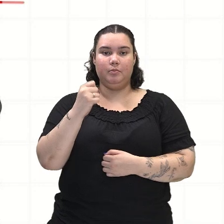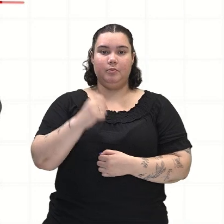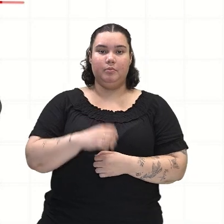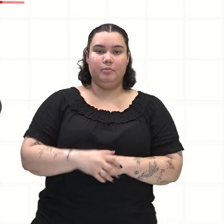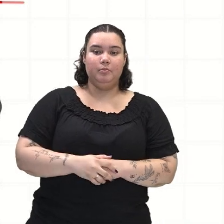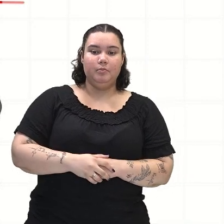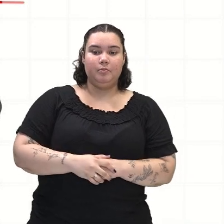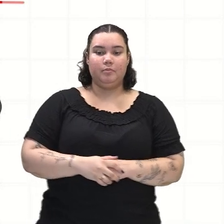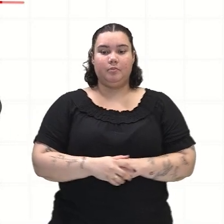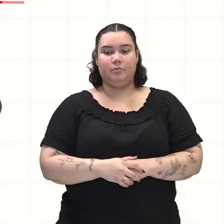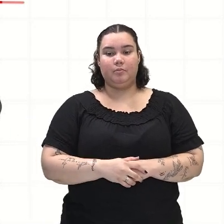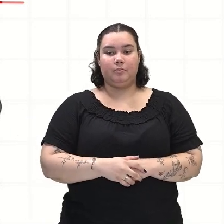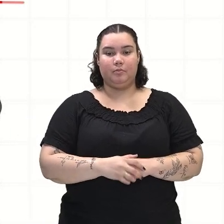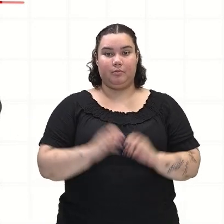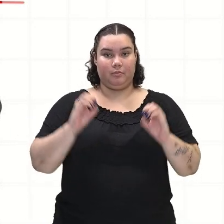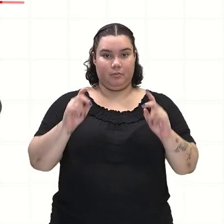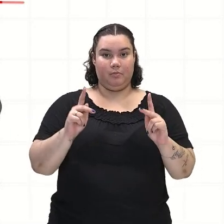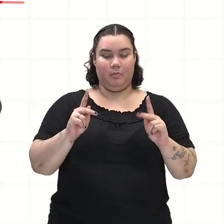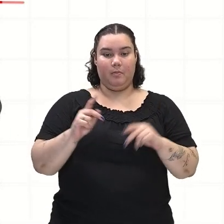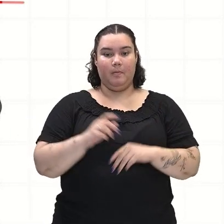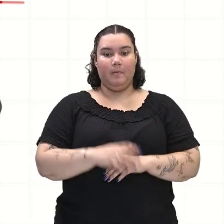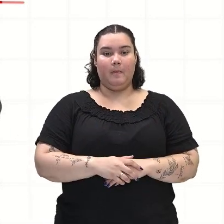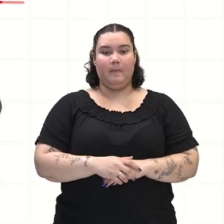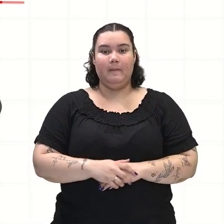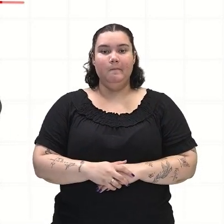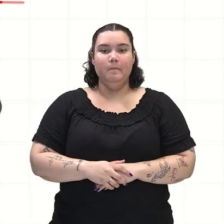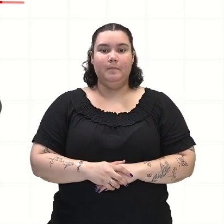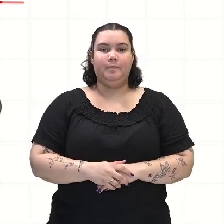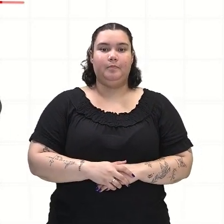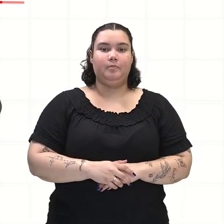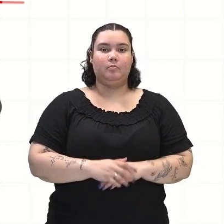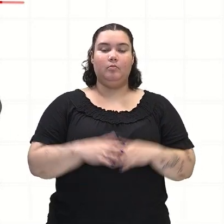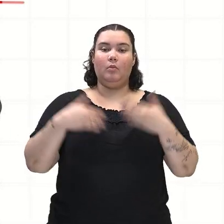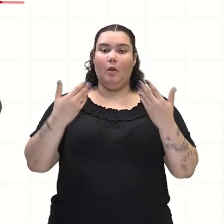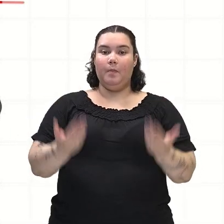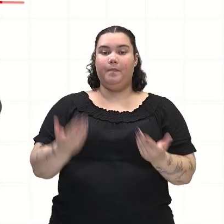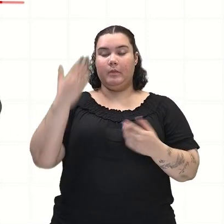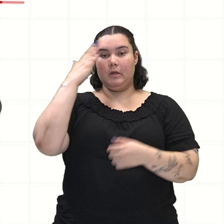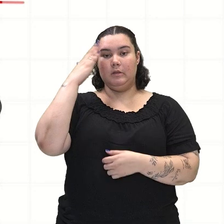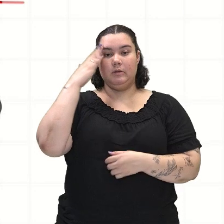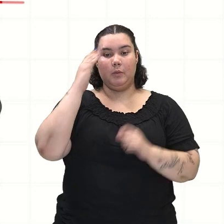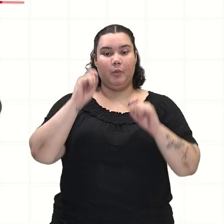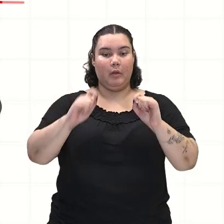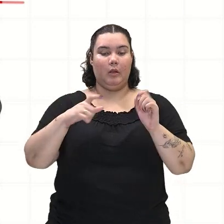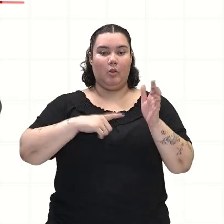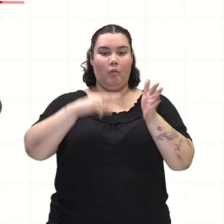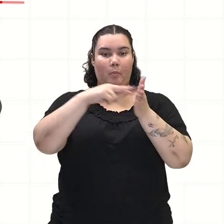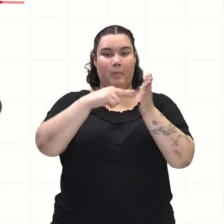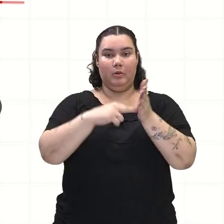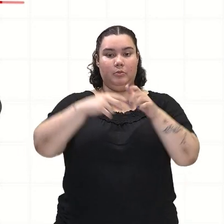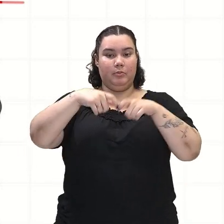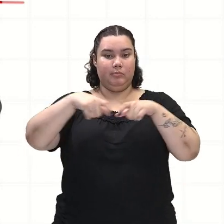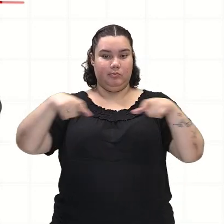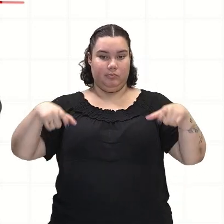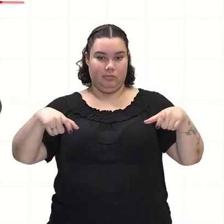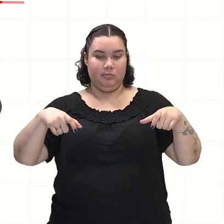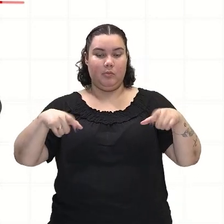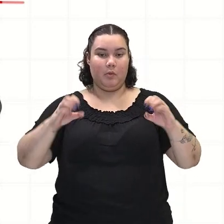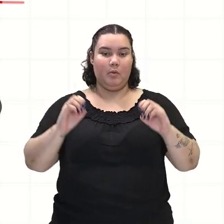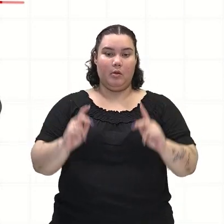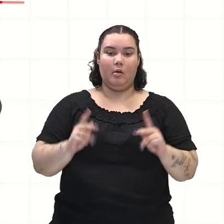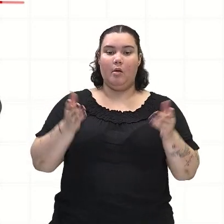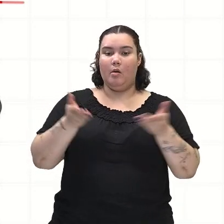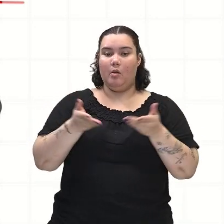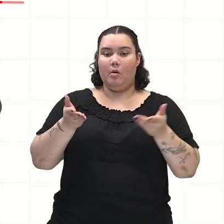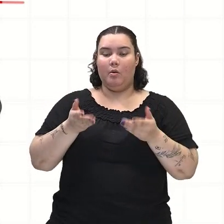0,8 metros. Beleza? Então, sei que ele tem o formato de um prisma retangular. E